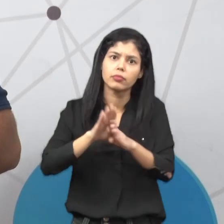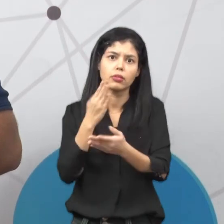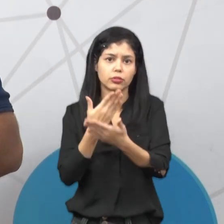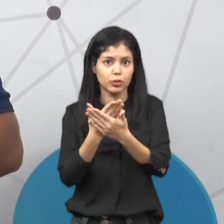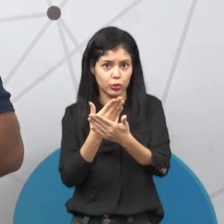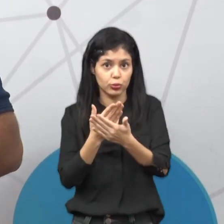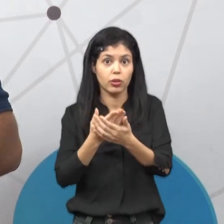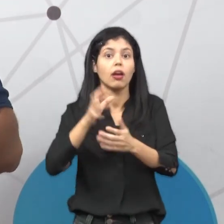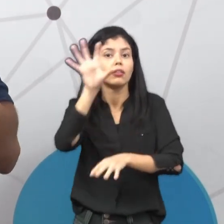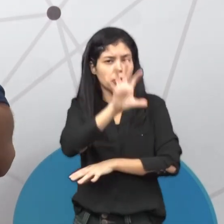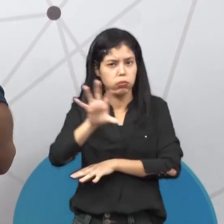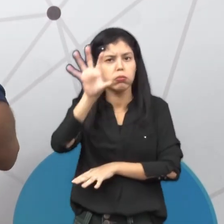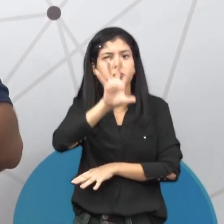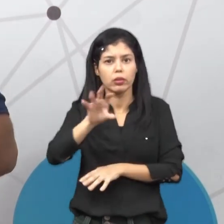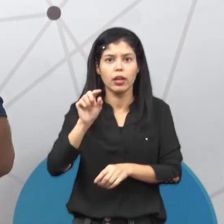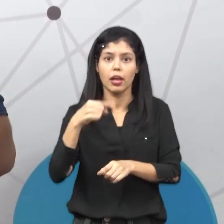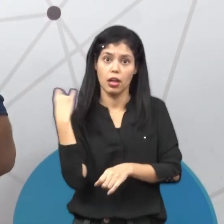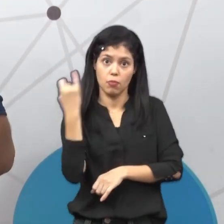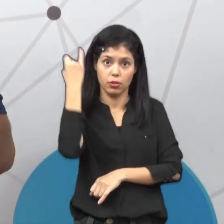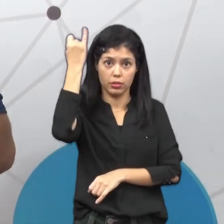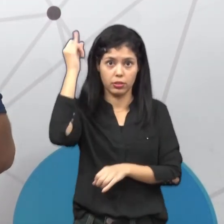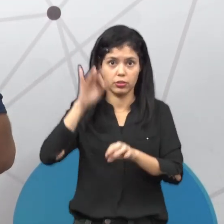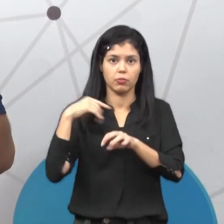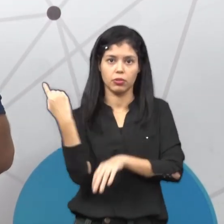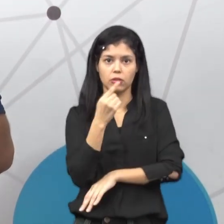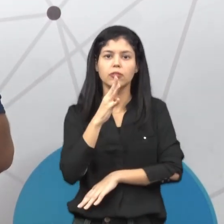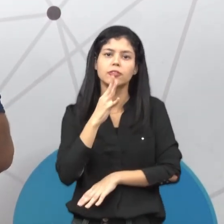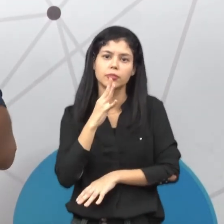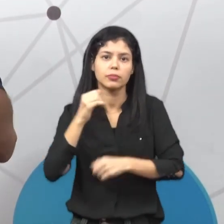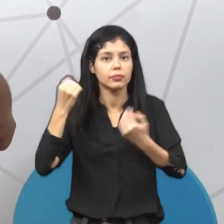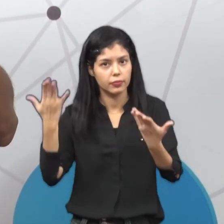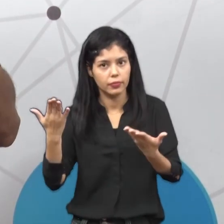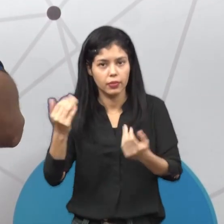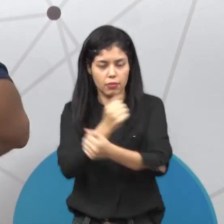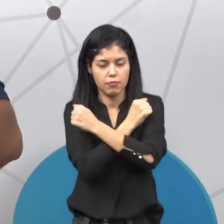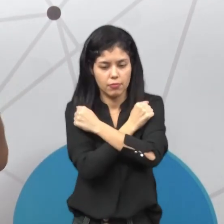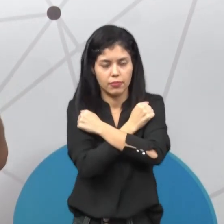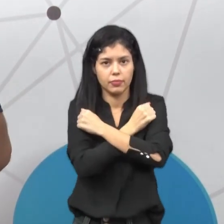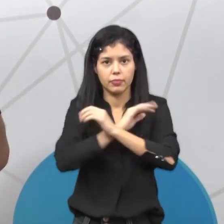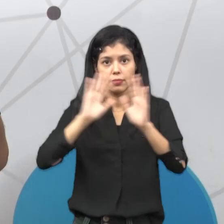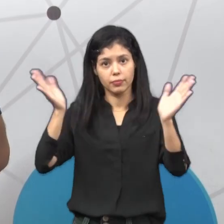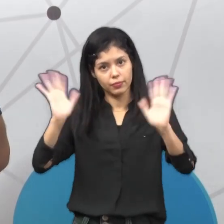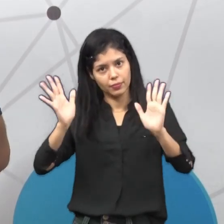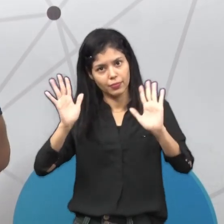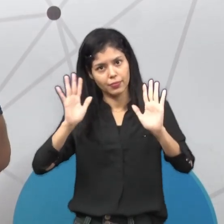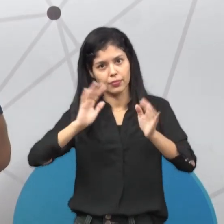estudo dos gases, porque é muito importante para o nosso conhecimento. Um grande abraço.